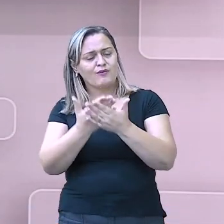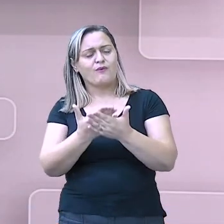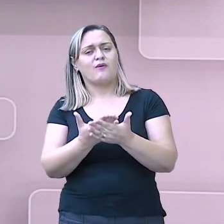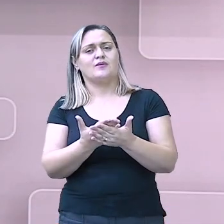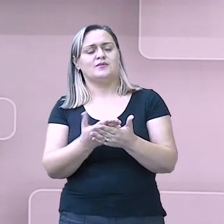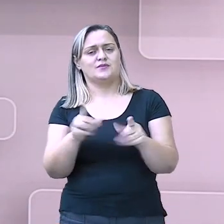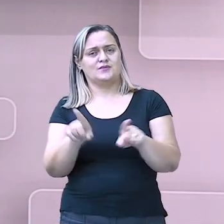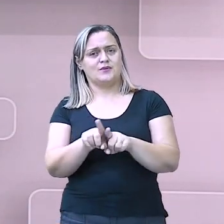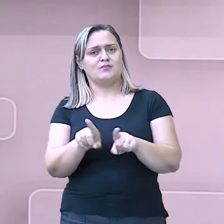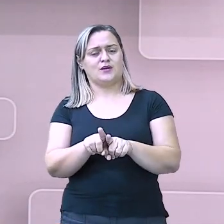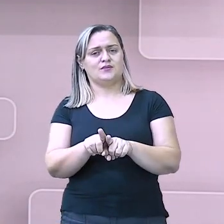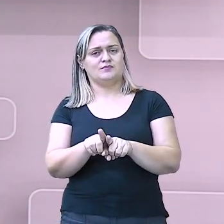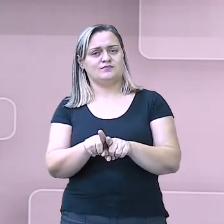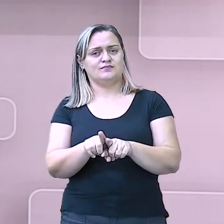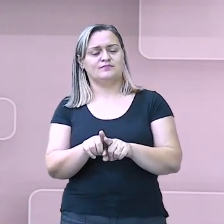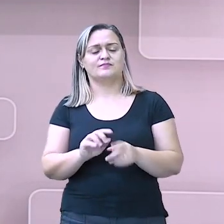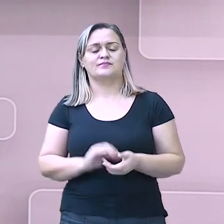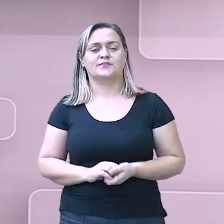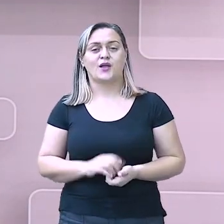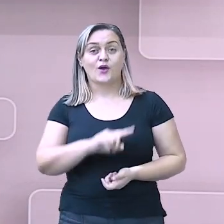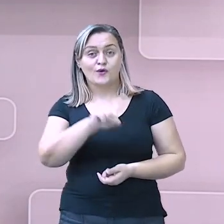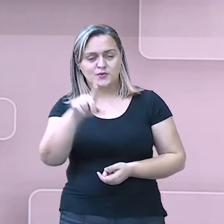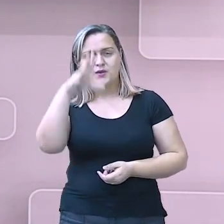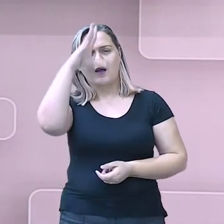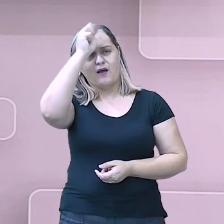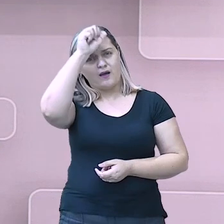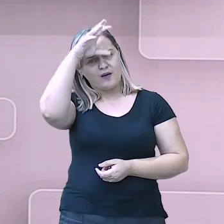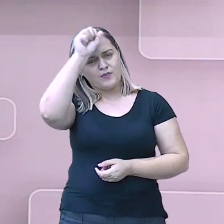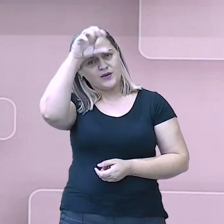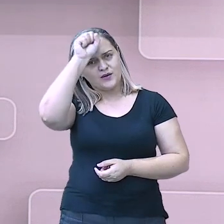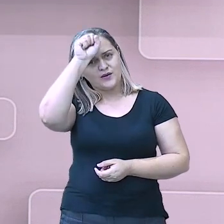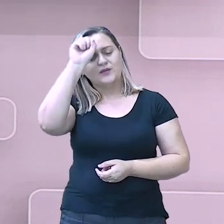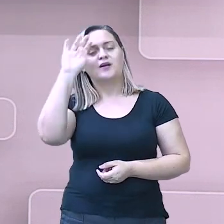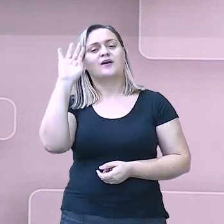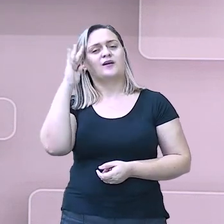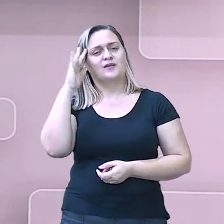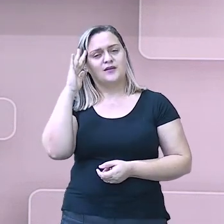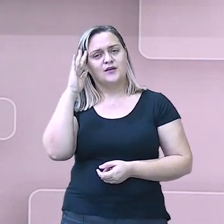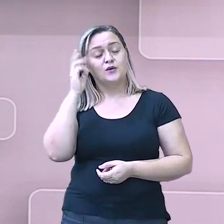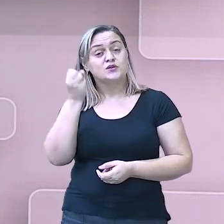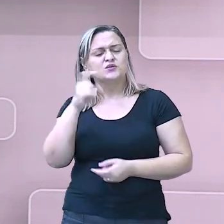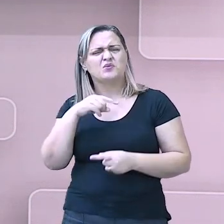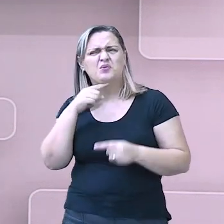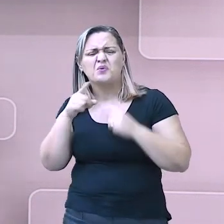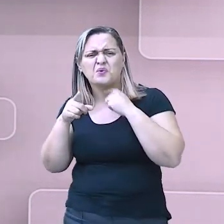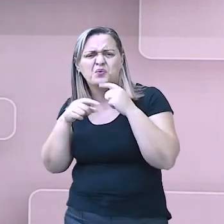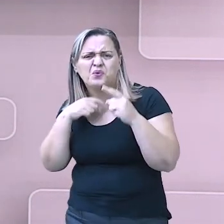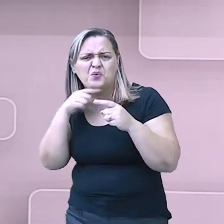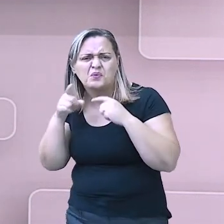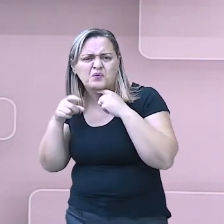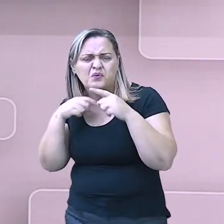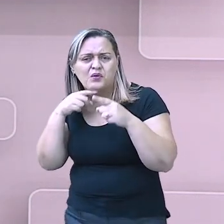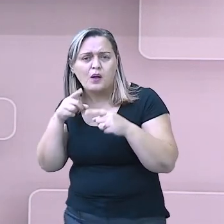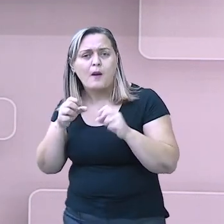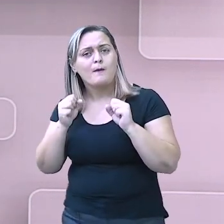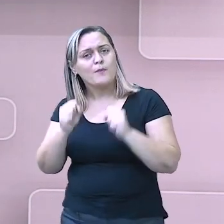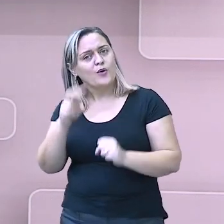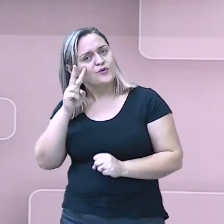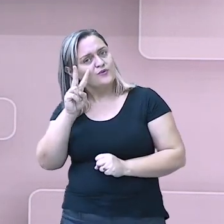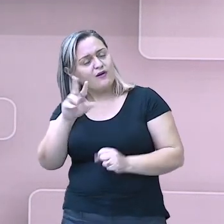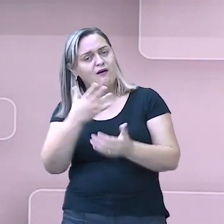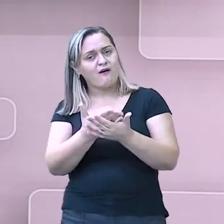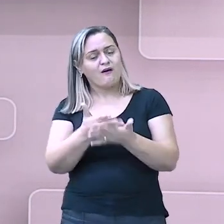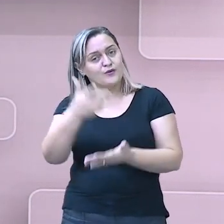Eu espero que vocês tenham aprendido, compreendido e se ficou dúvidas, você pode assistir essa aula